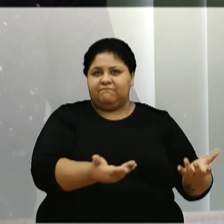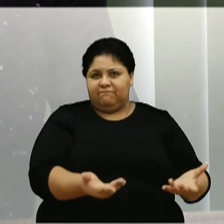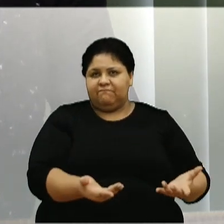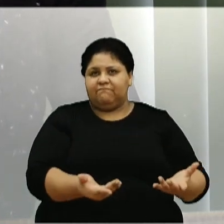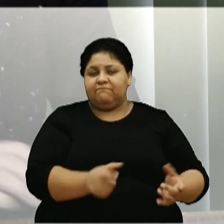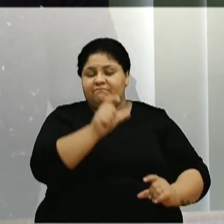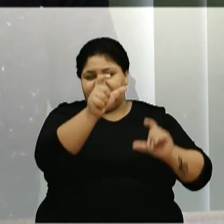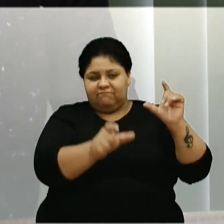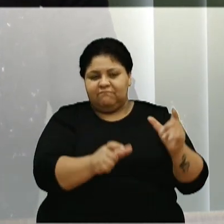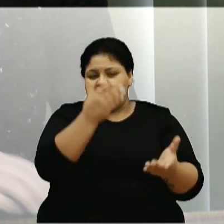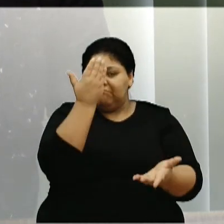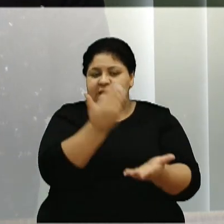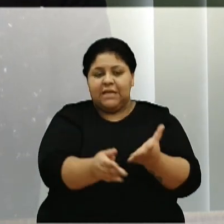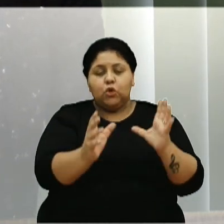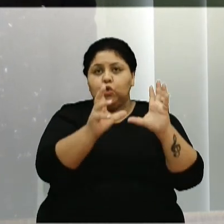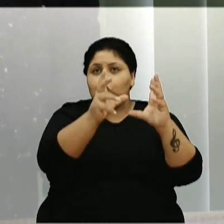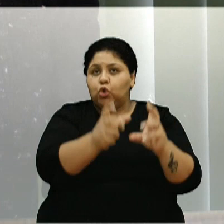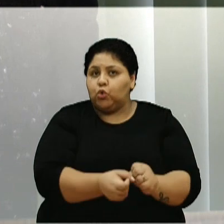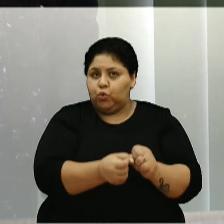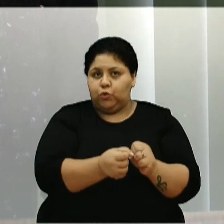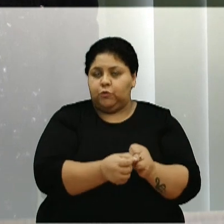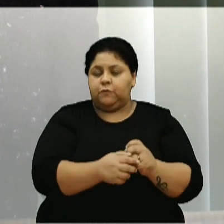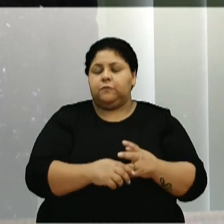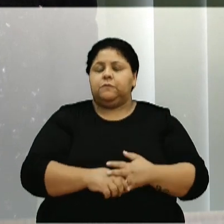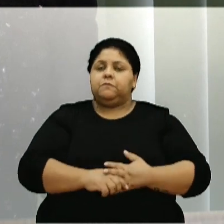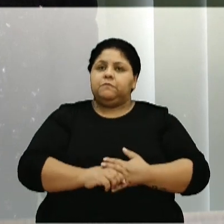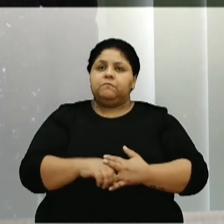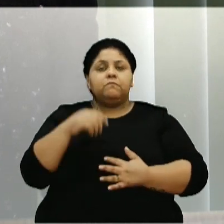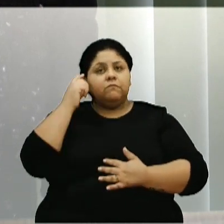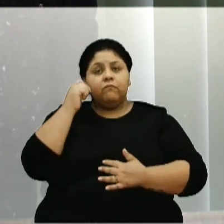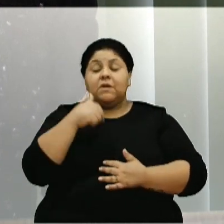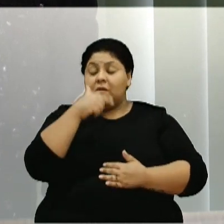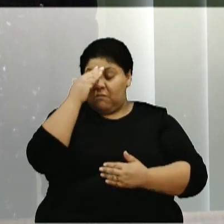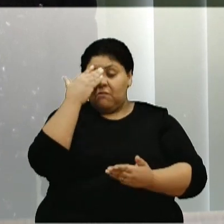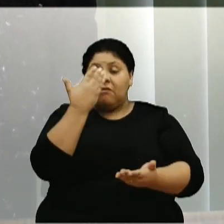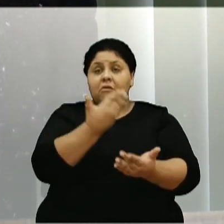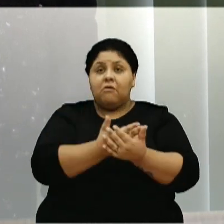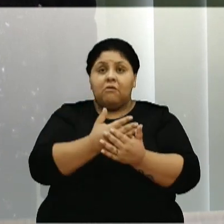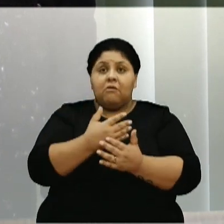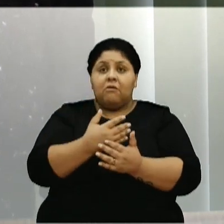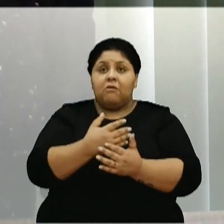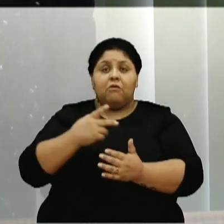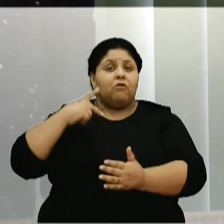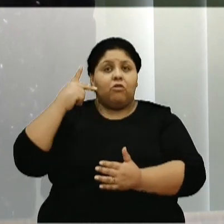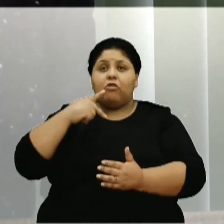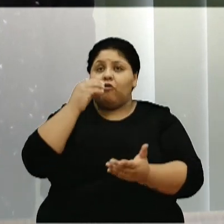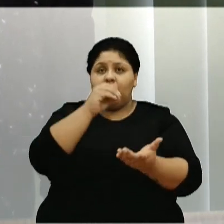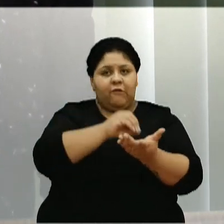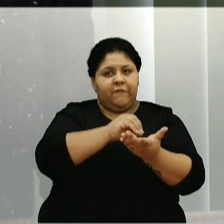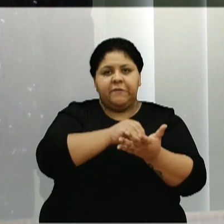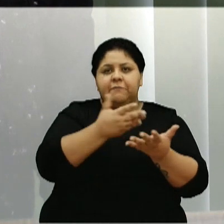dessas pessoas que perderam tudo, né? Que eu tenho certeza que o parlamento não vai faltar, como nunca